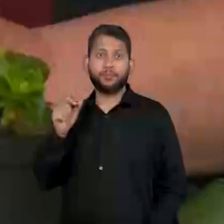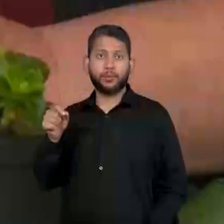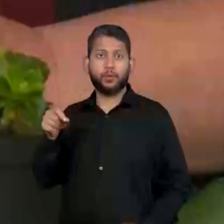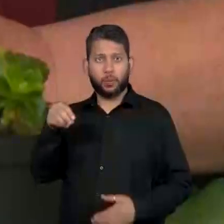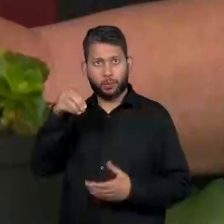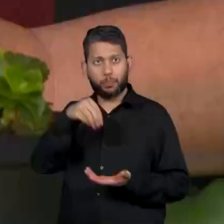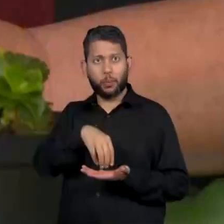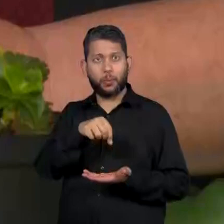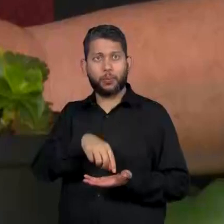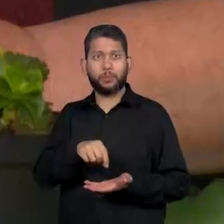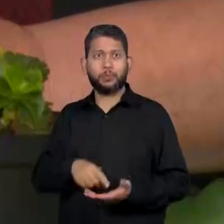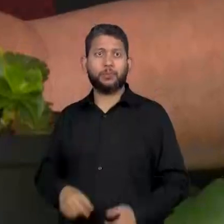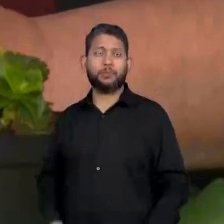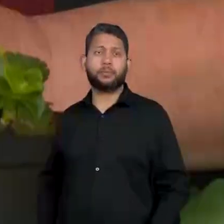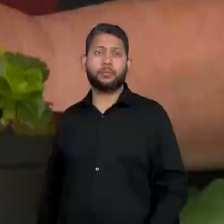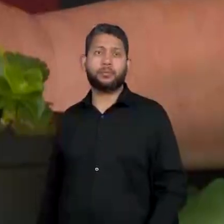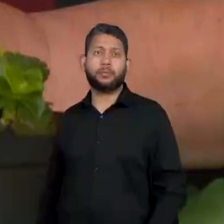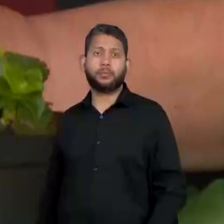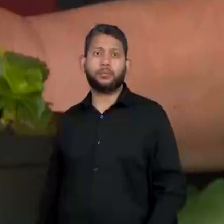sementinha aqui,